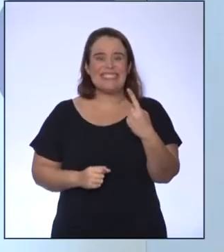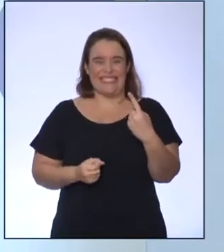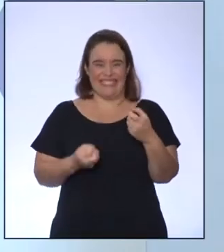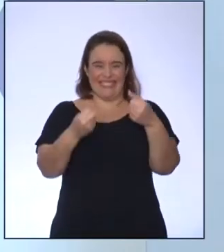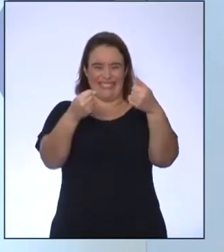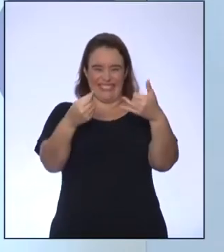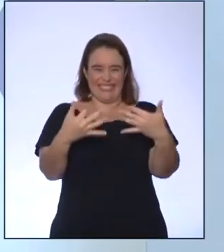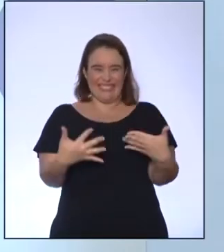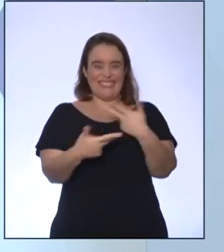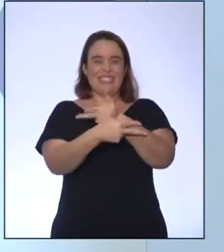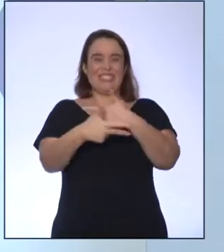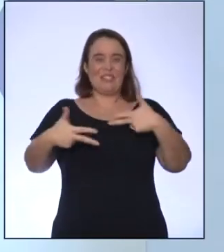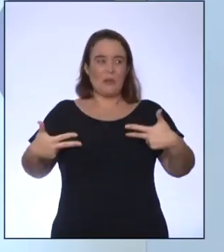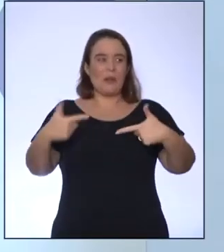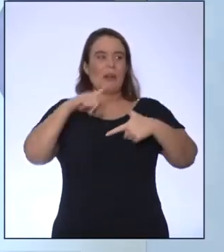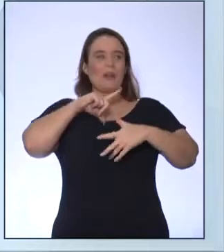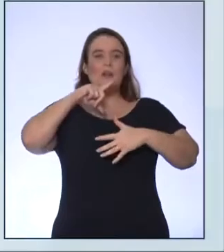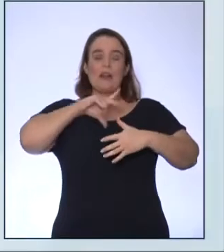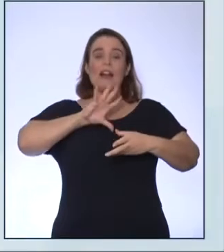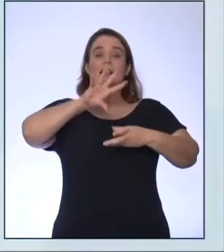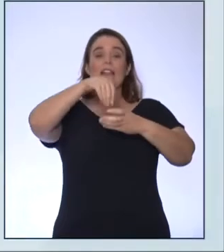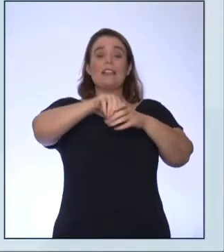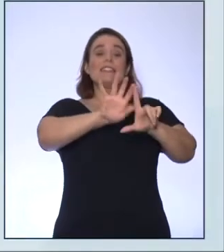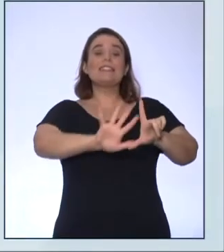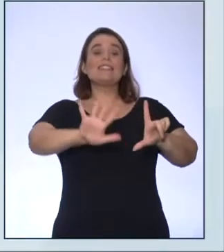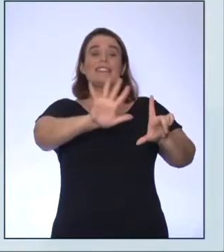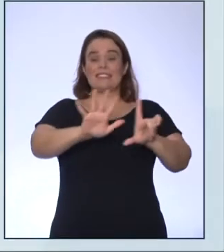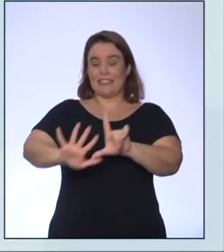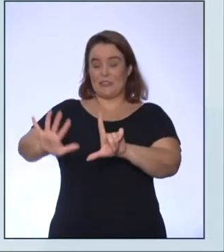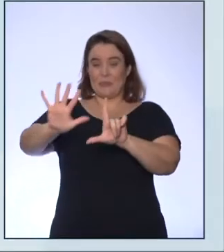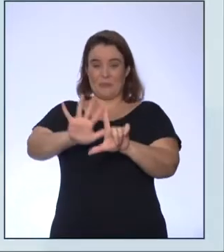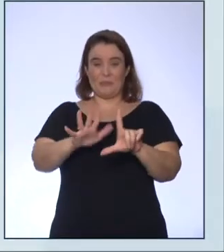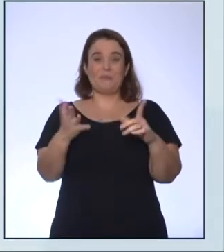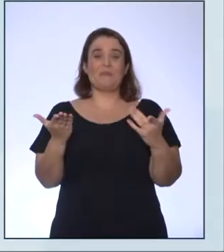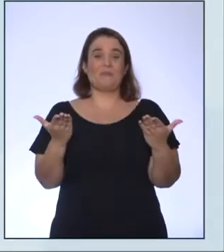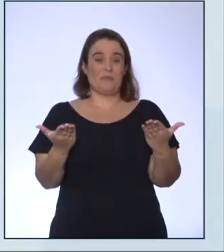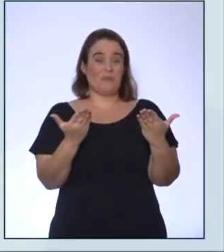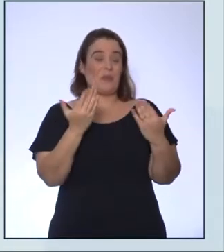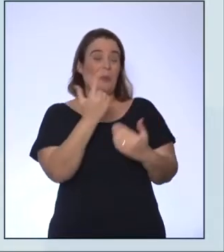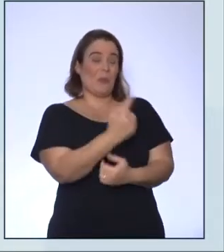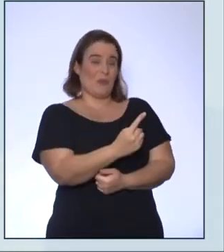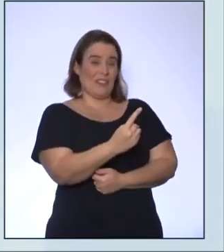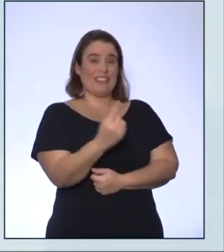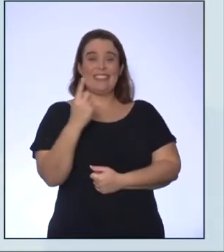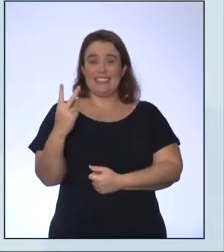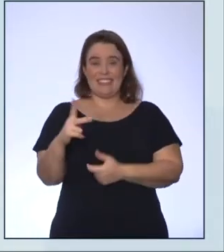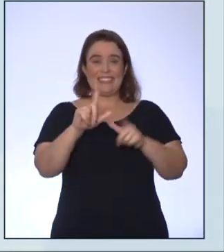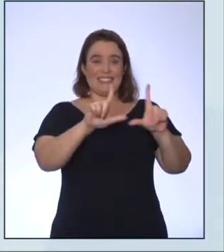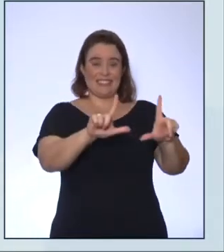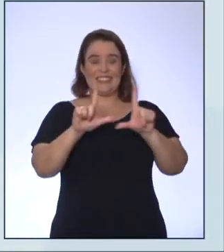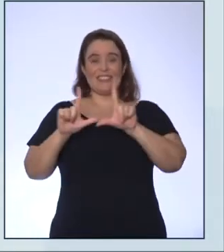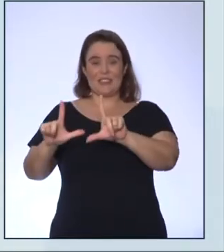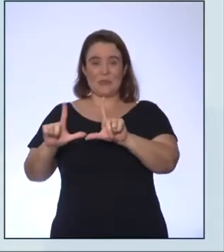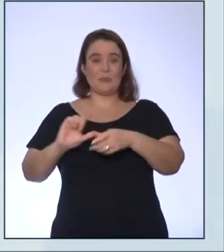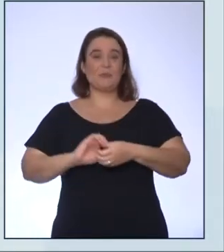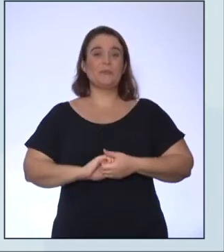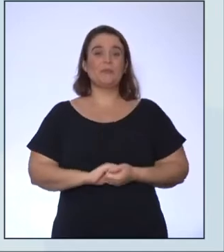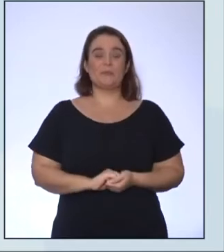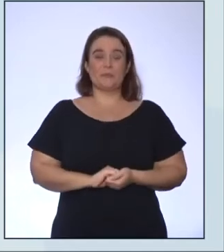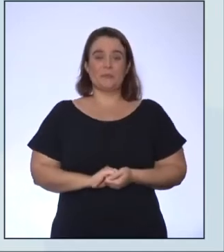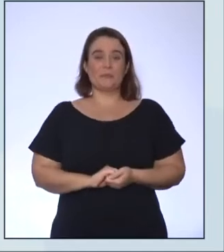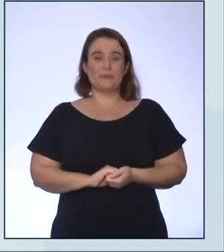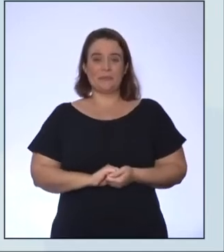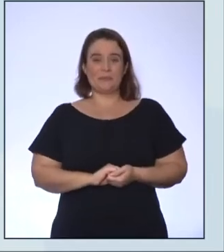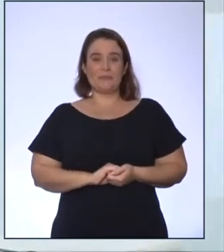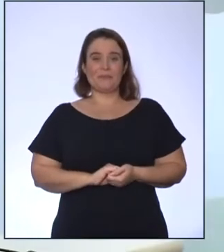Descreva os elementos constitutivos das paisagens apresentadas nas imagens 1 e 2. Então, vamos lá. Na